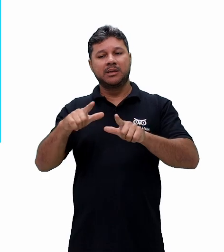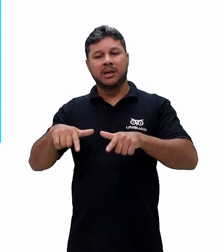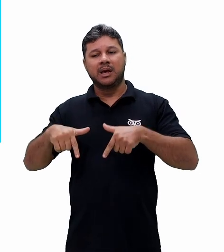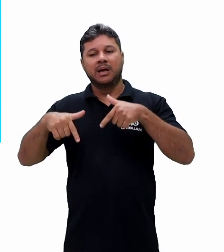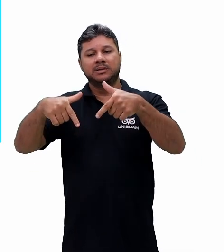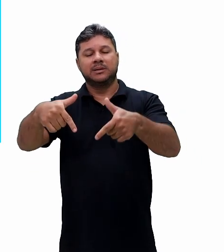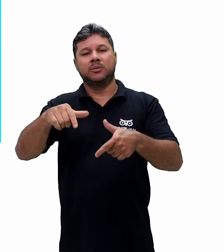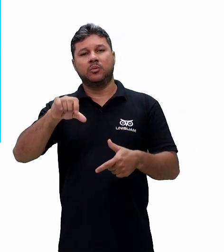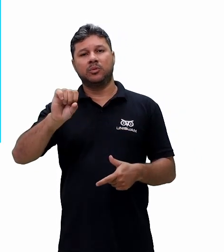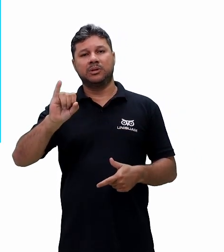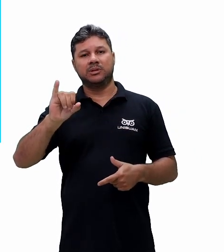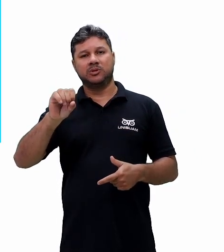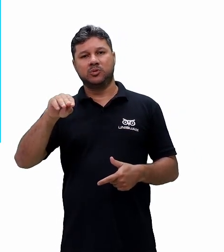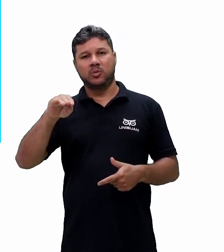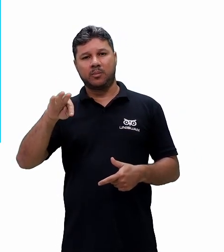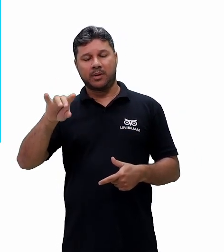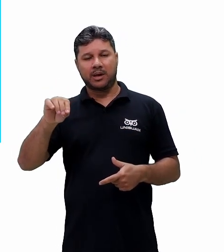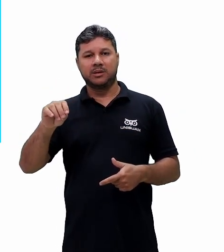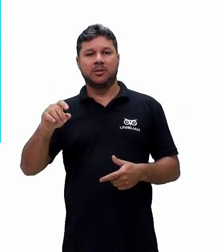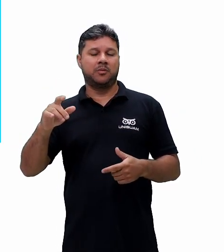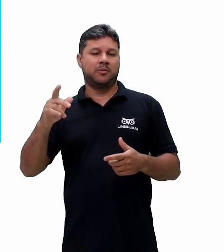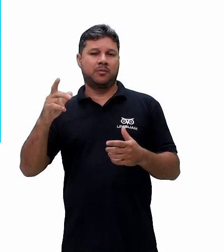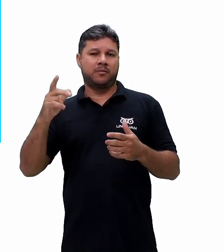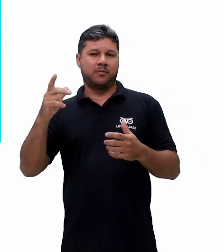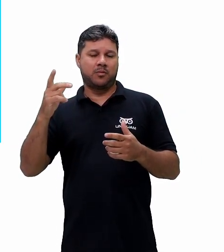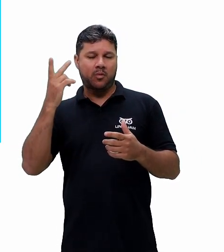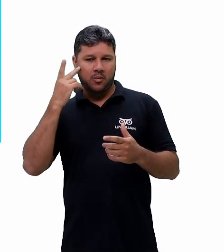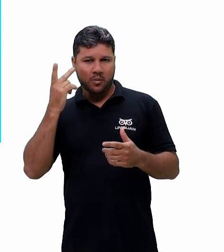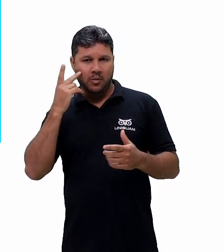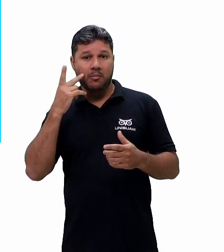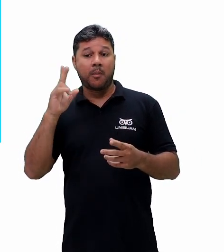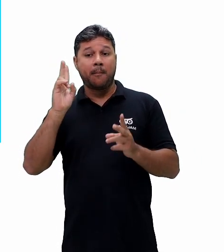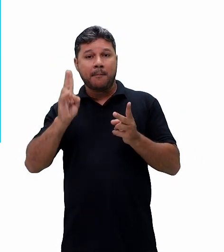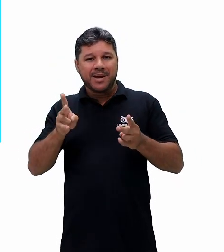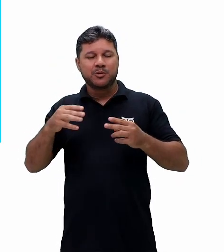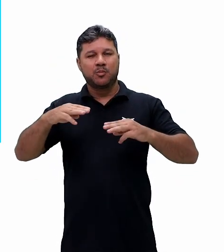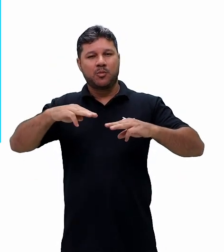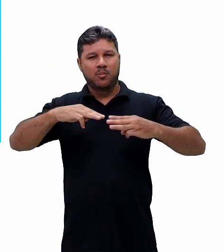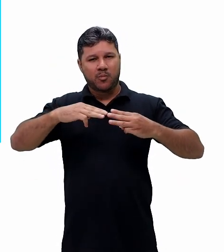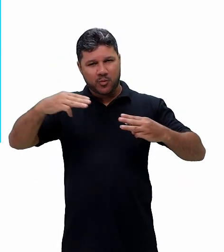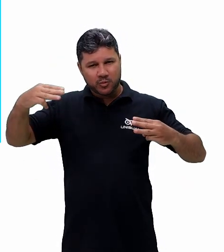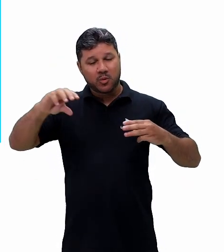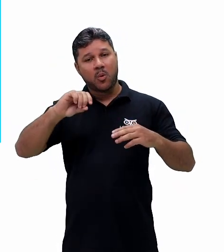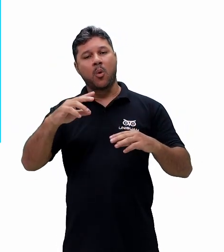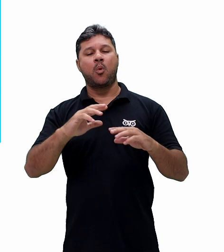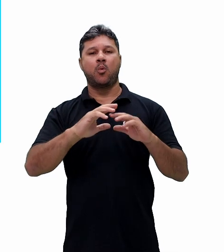isométricas voluntárias para o mesmo grupamento muscular